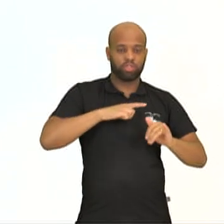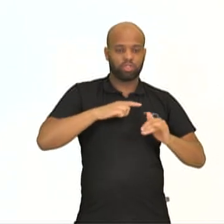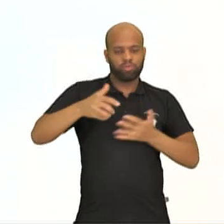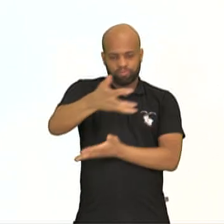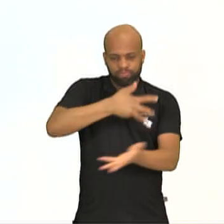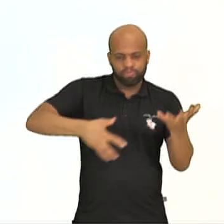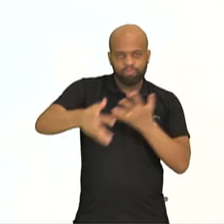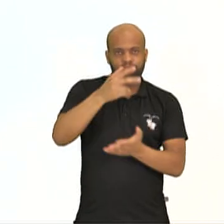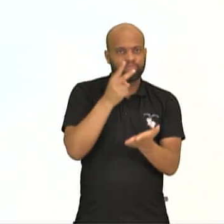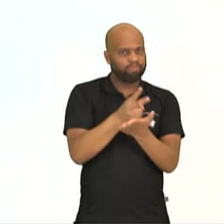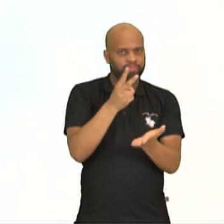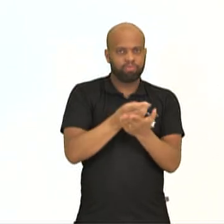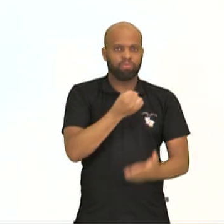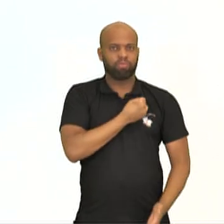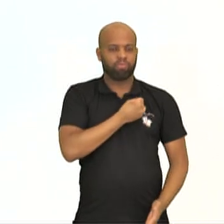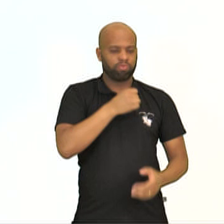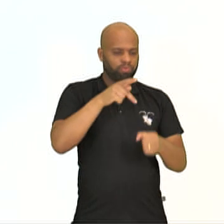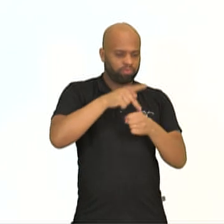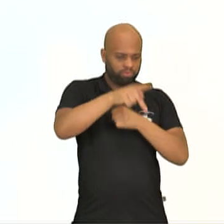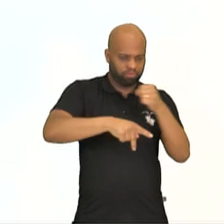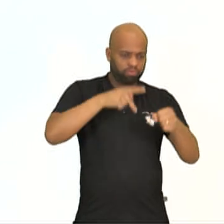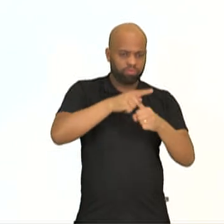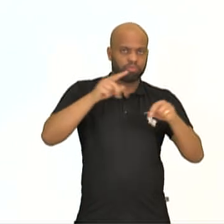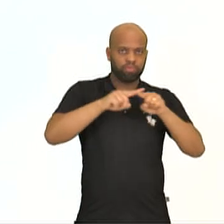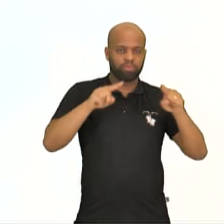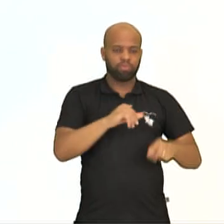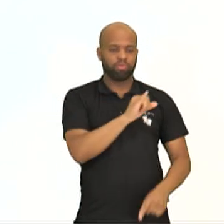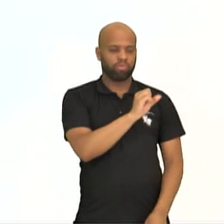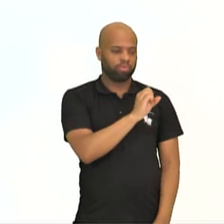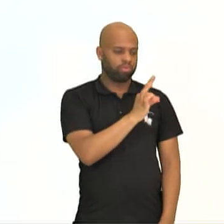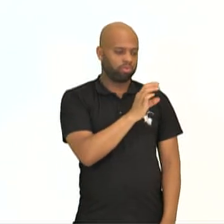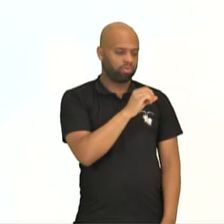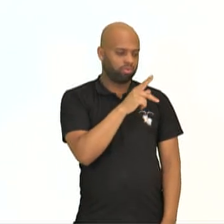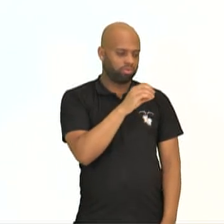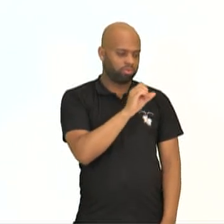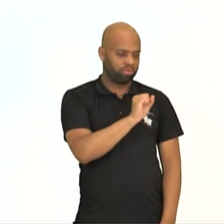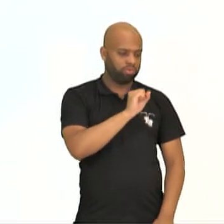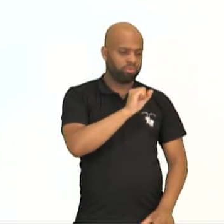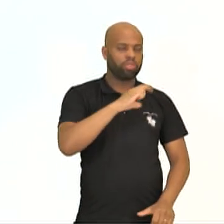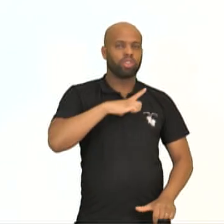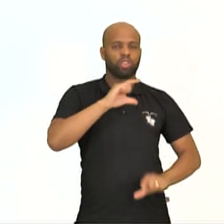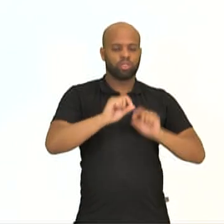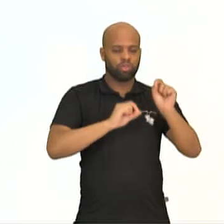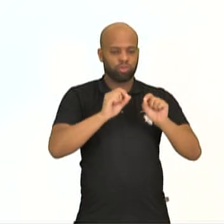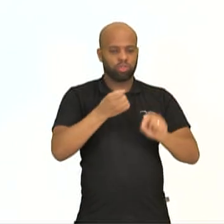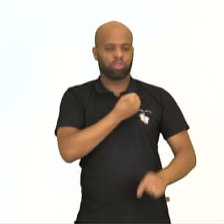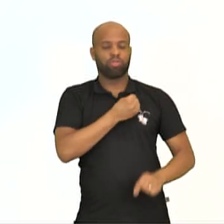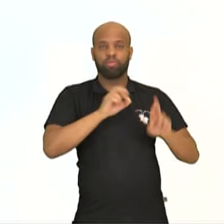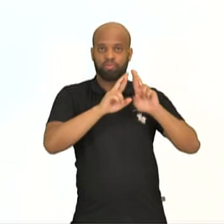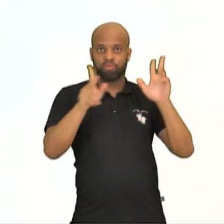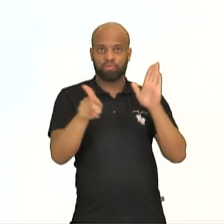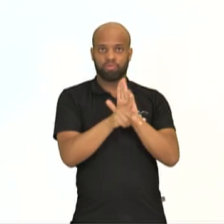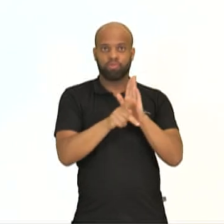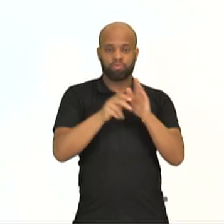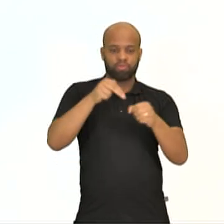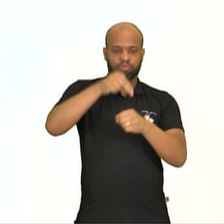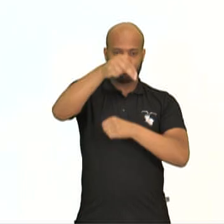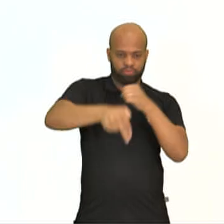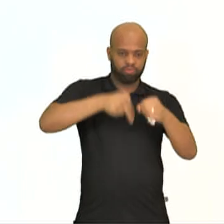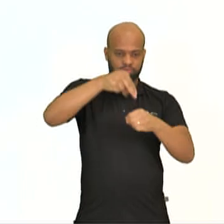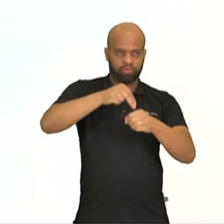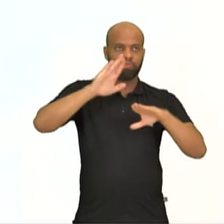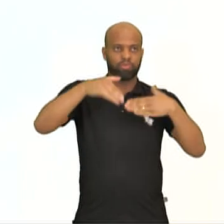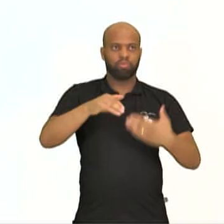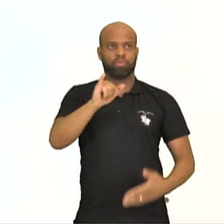de prótons, cada isótopo difere dos outros em seu número de neutros. Então, isótopos, esse iso aqui